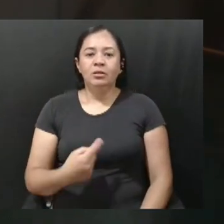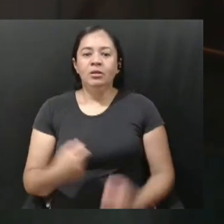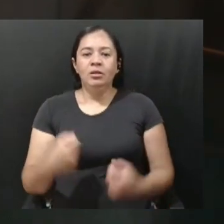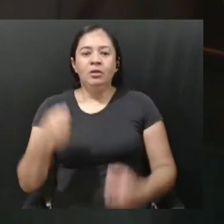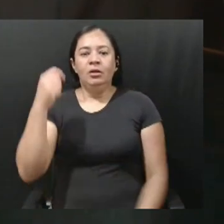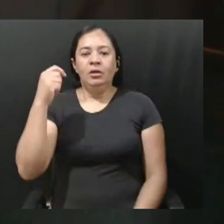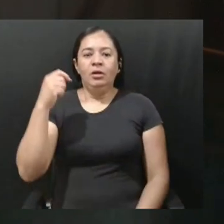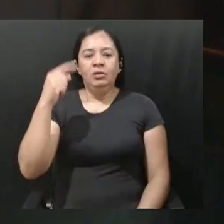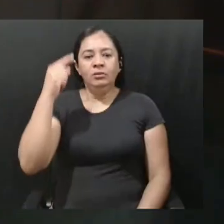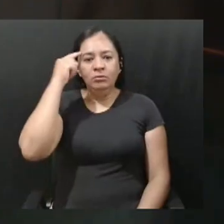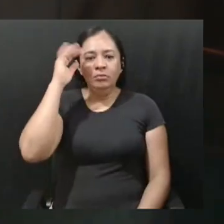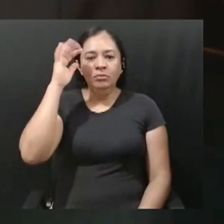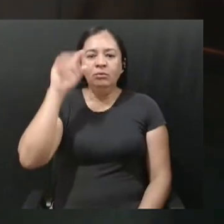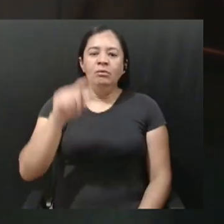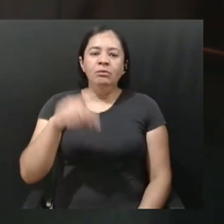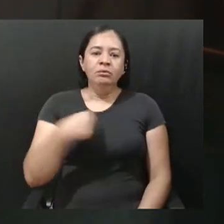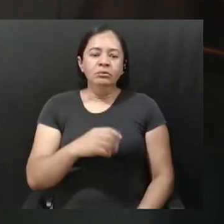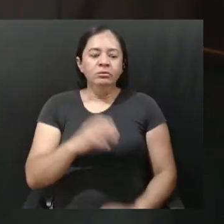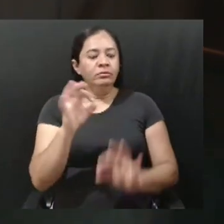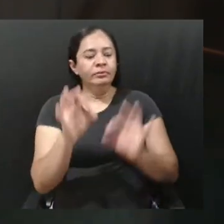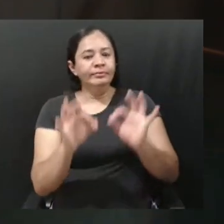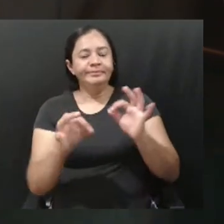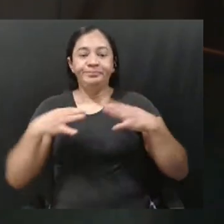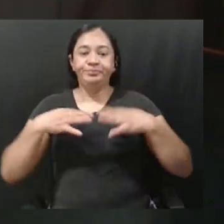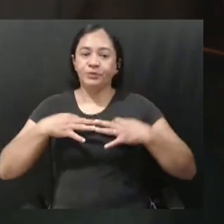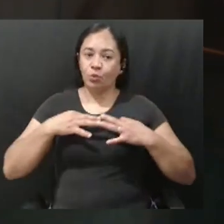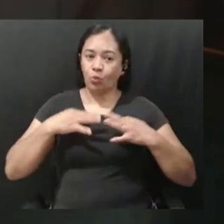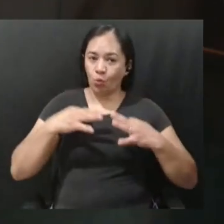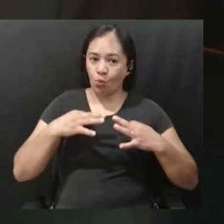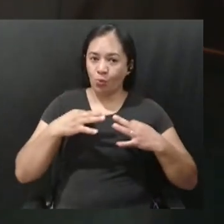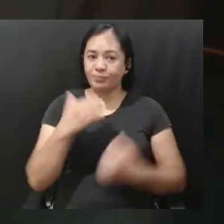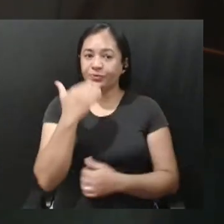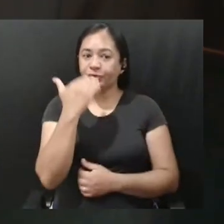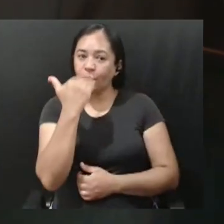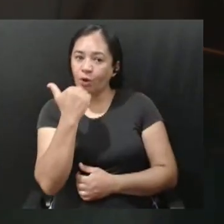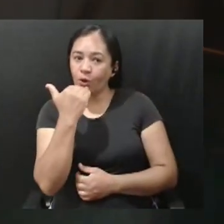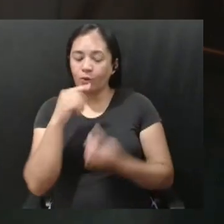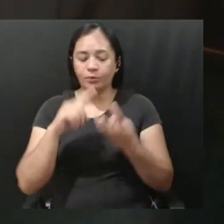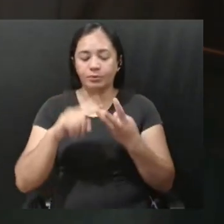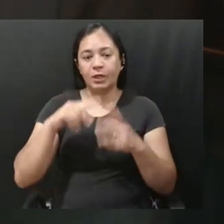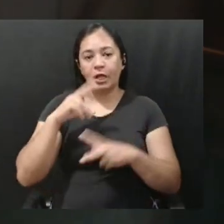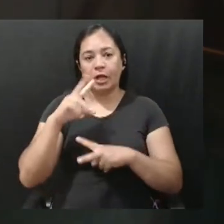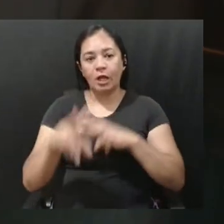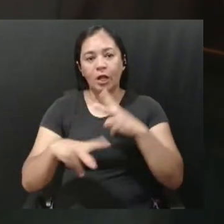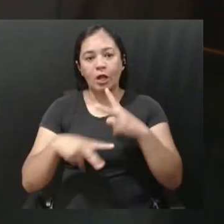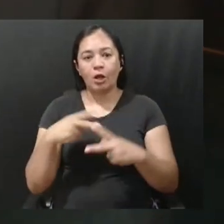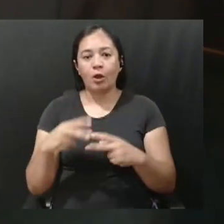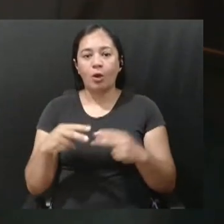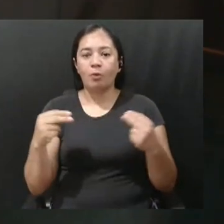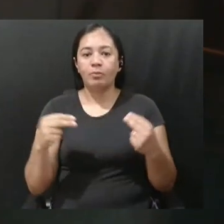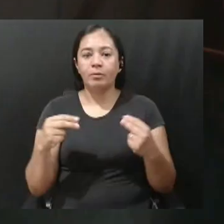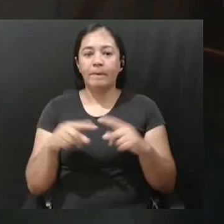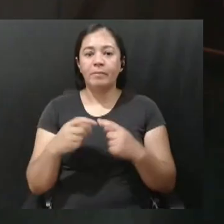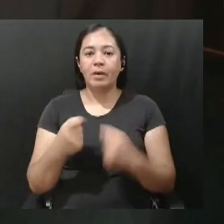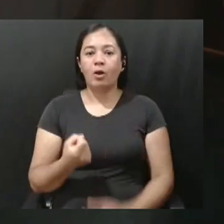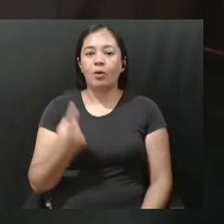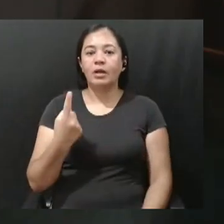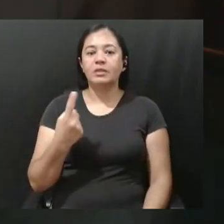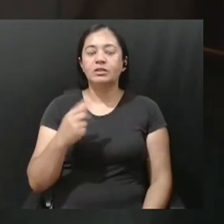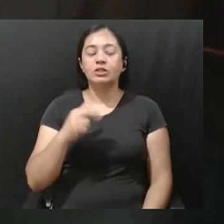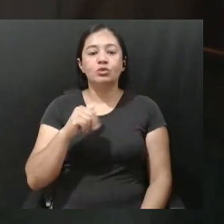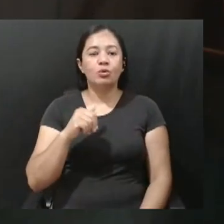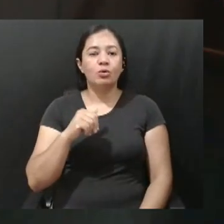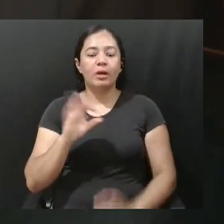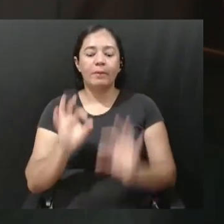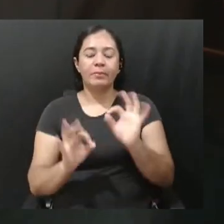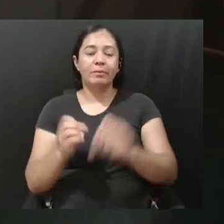planeja roupa, comida, presentes, mas quase nunca a gente planeja emocional. Talvez seja justamente